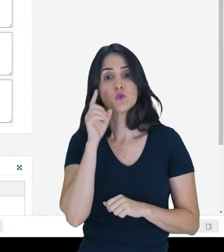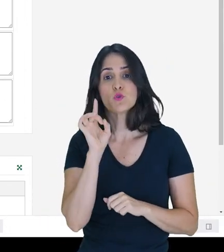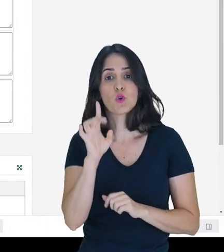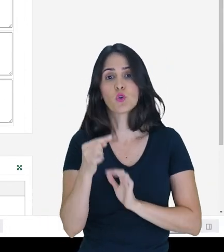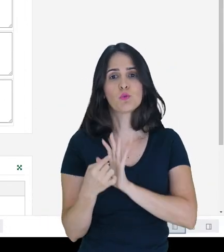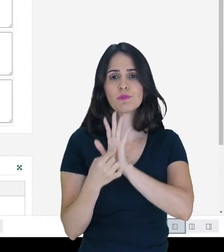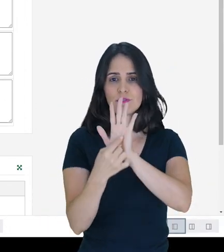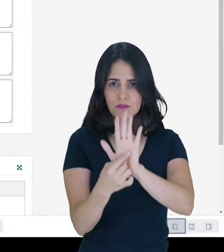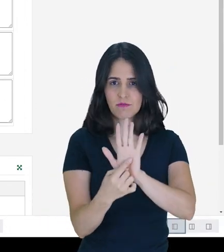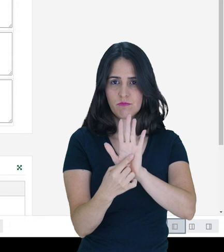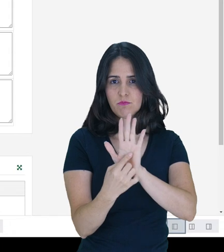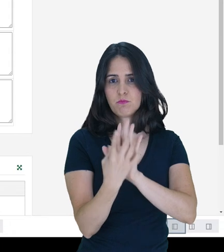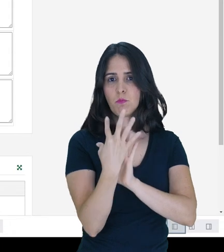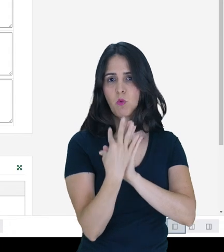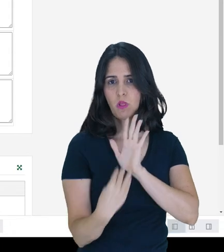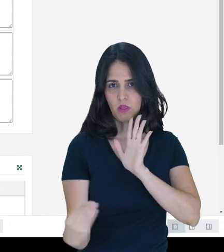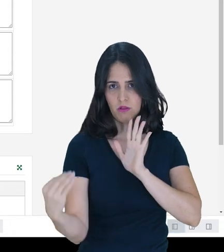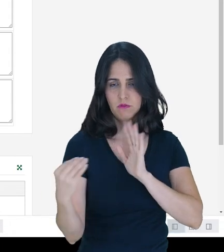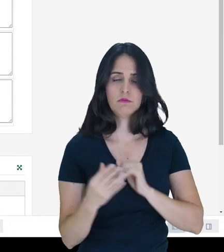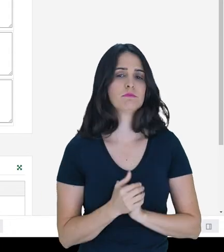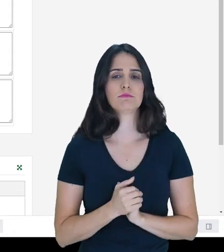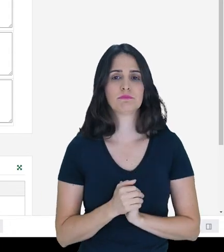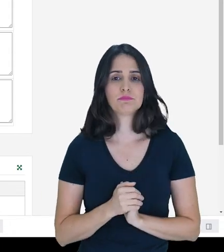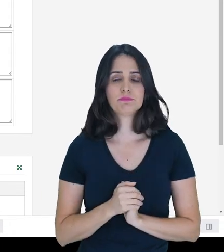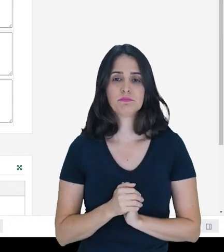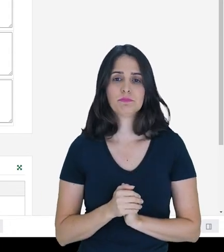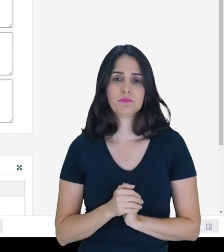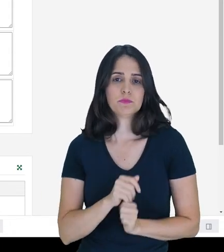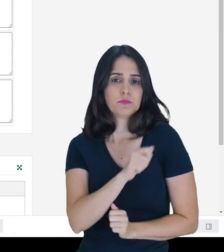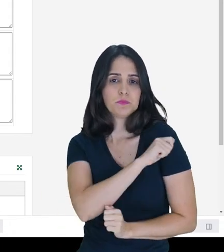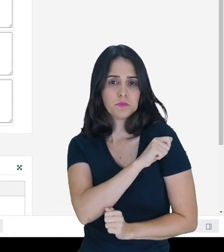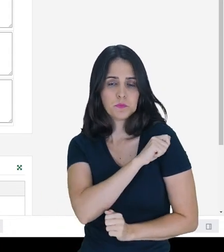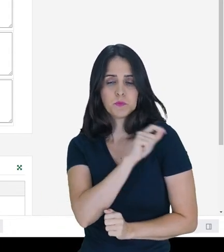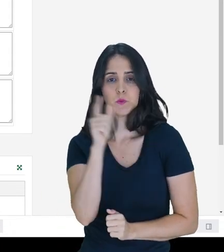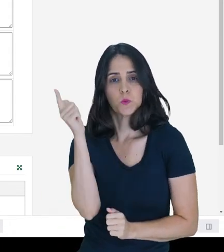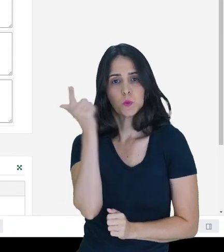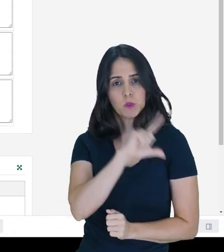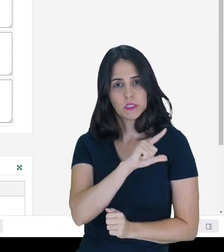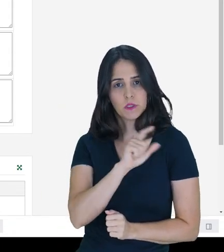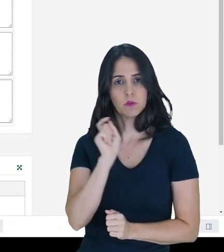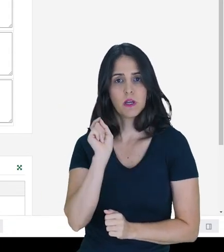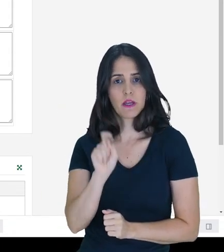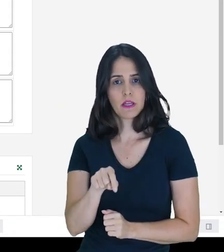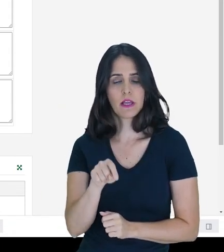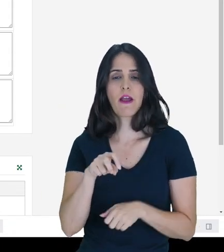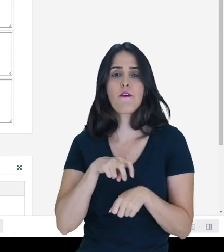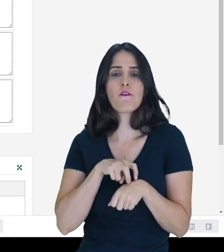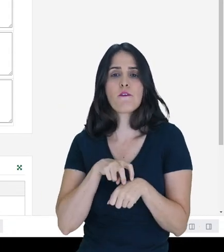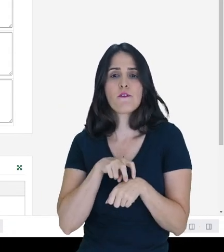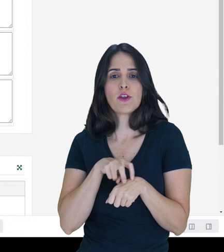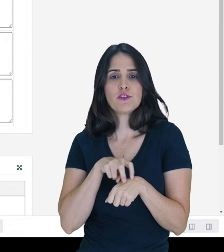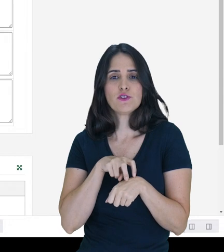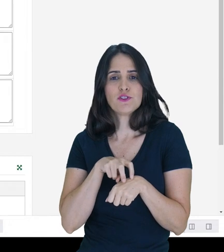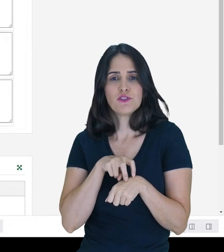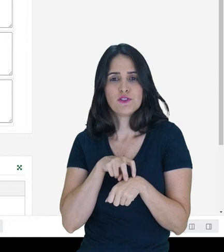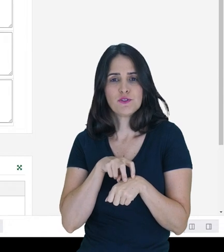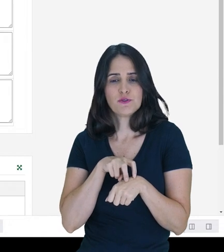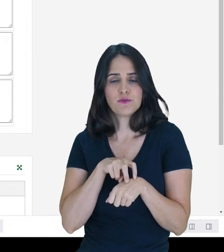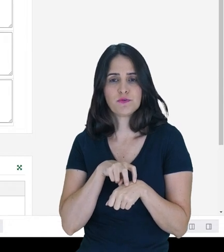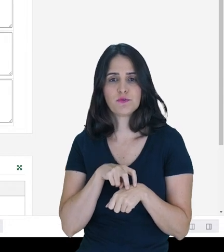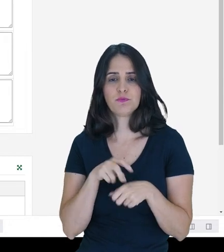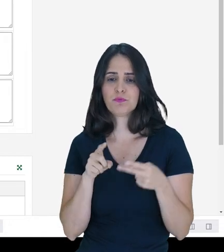é só um exemplo nesse caso aqui eu vou considerar que nesse critério aluno atendeu então eu tenho que clicar até ficar aqui verdinho